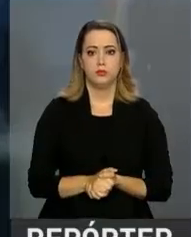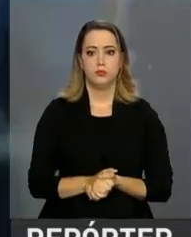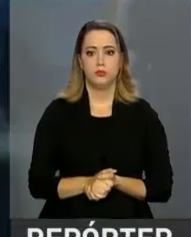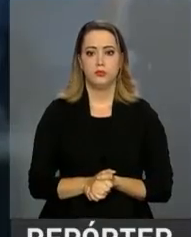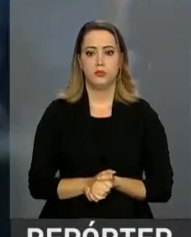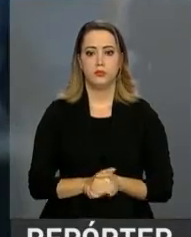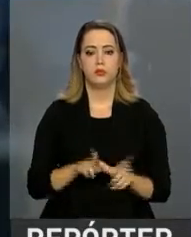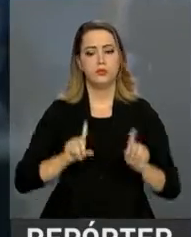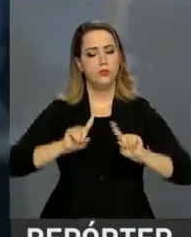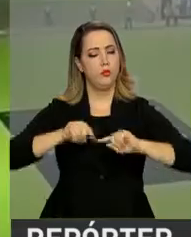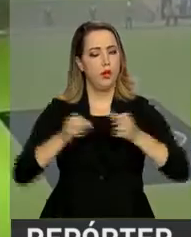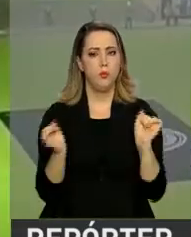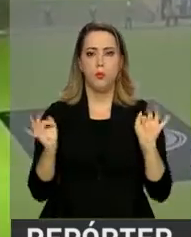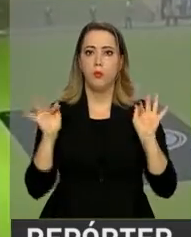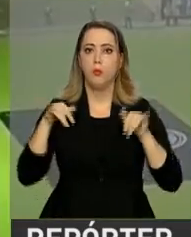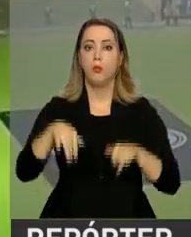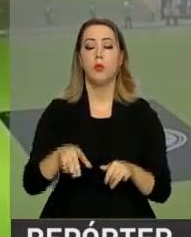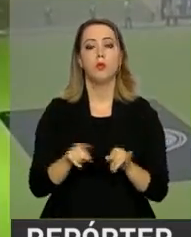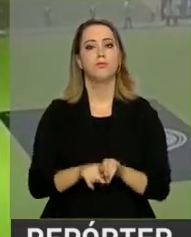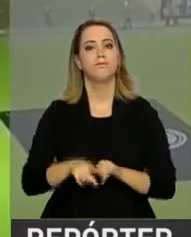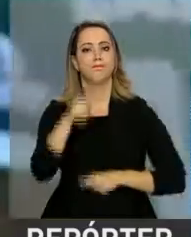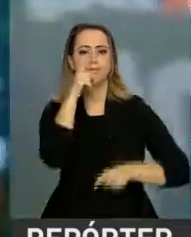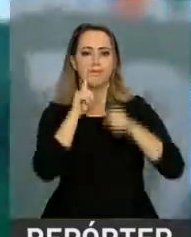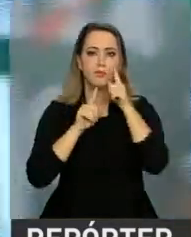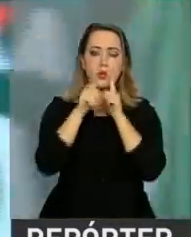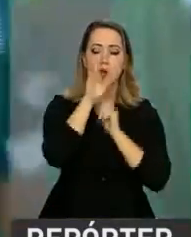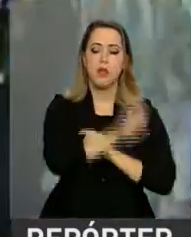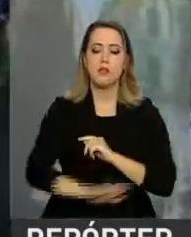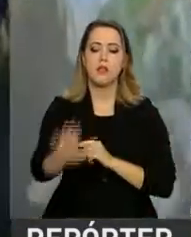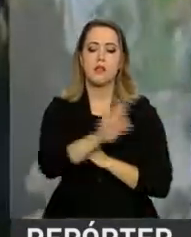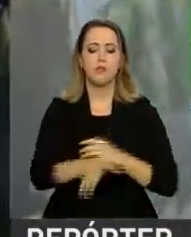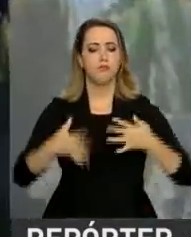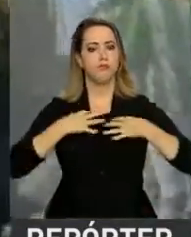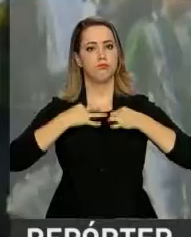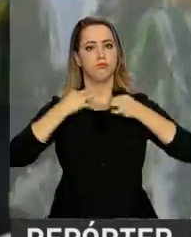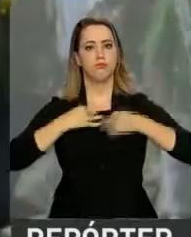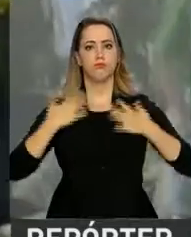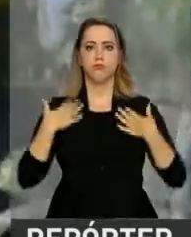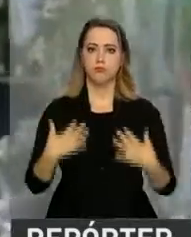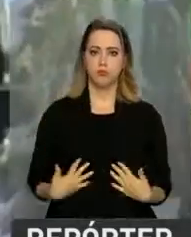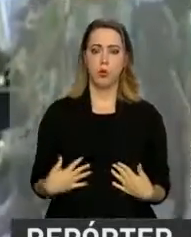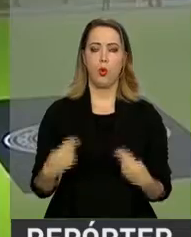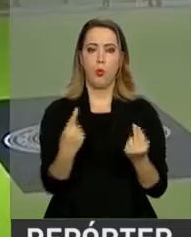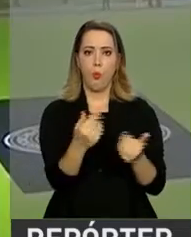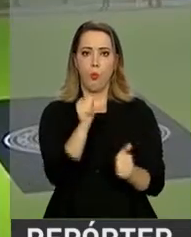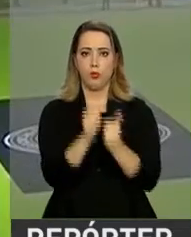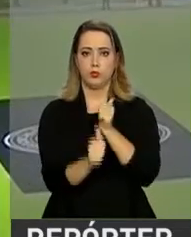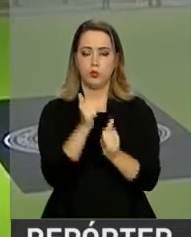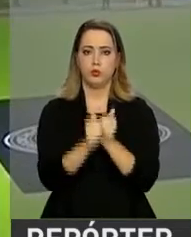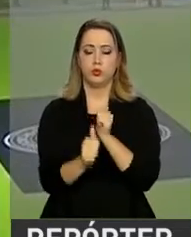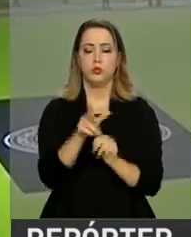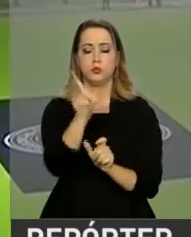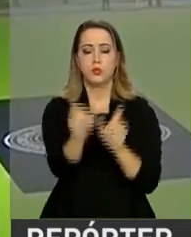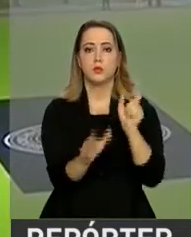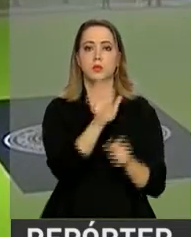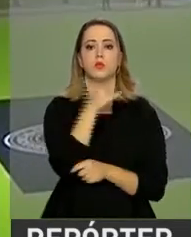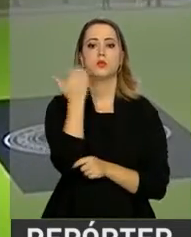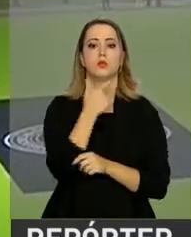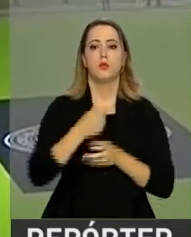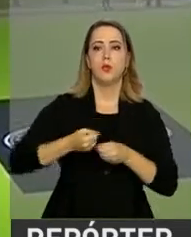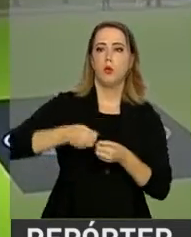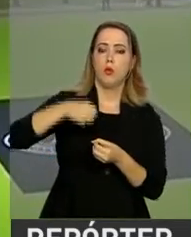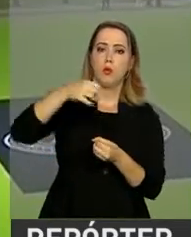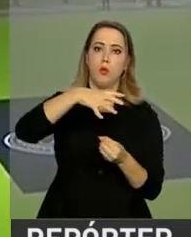E no fim da homenagem, mais emoção. Crianças com o uniforme da Chapecoense soltaram balões brancos enquanto